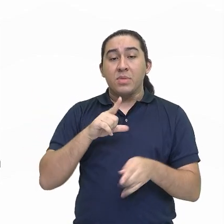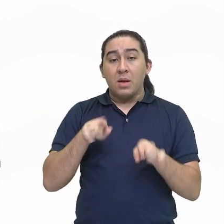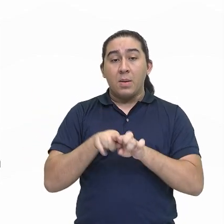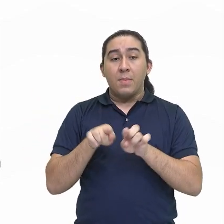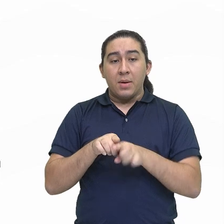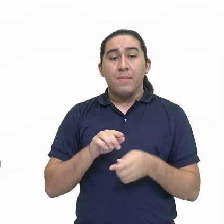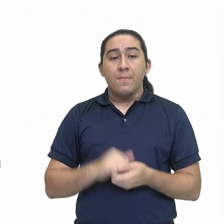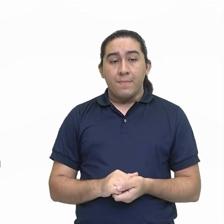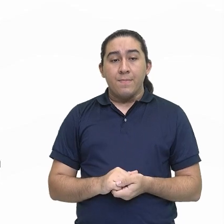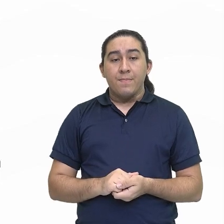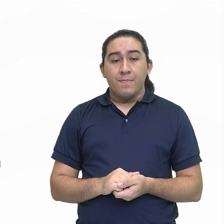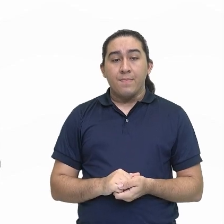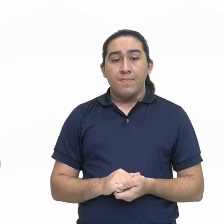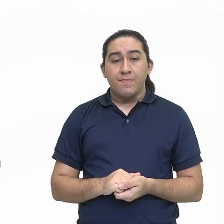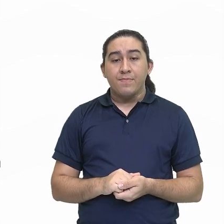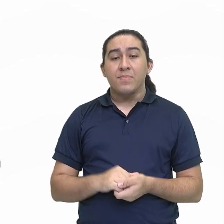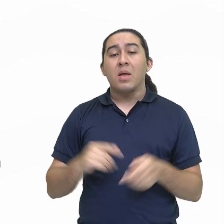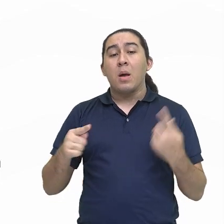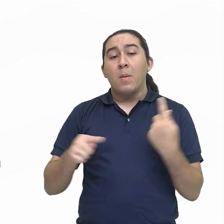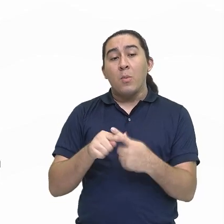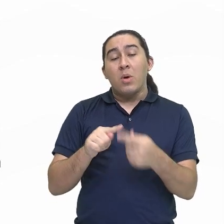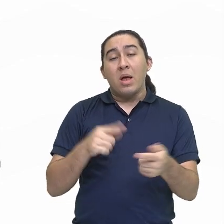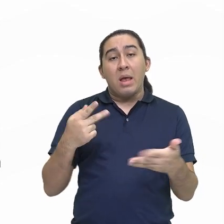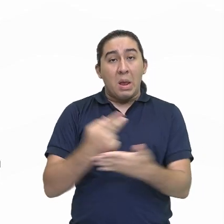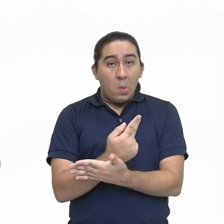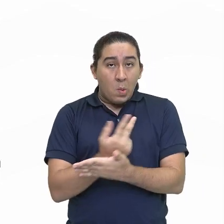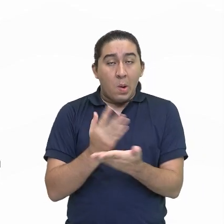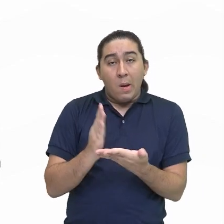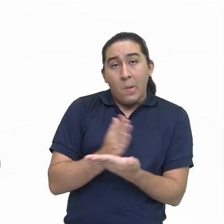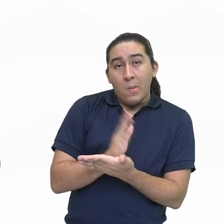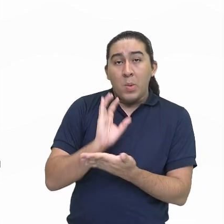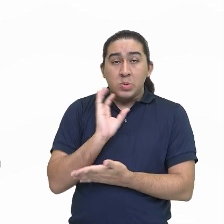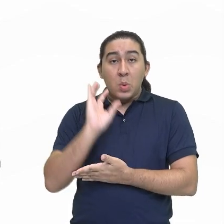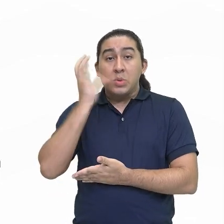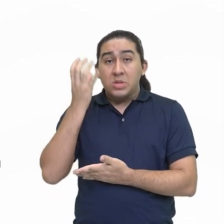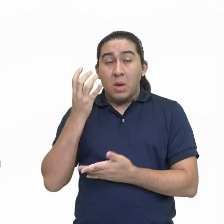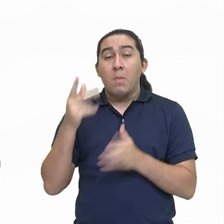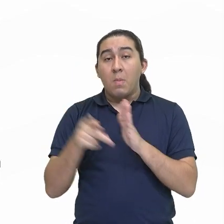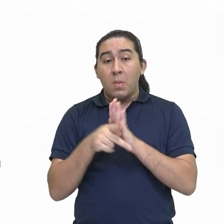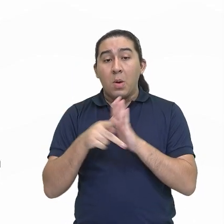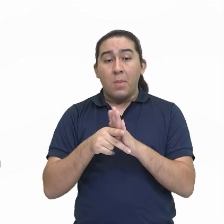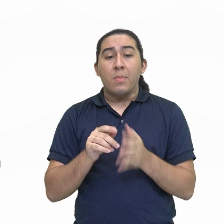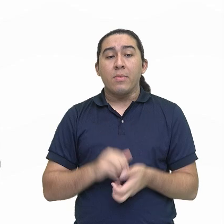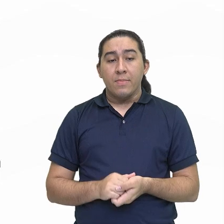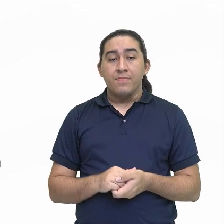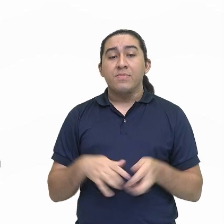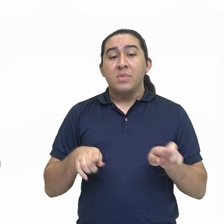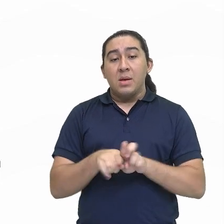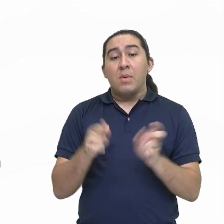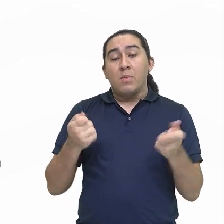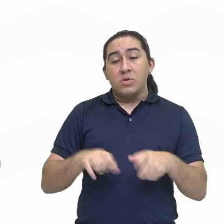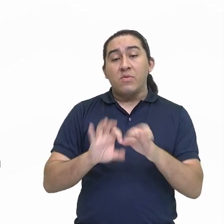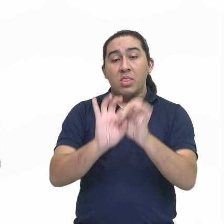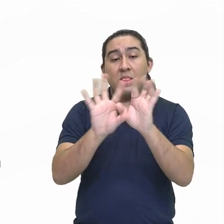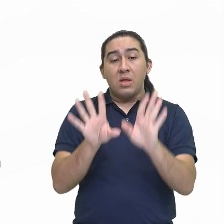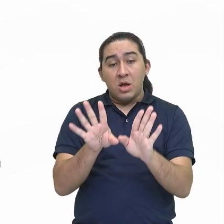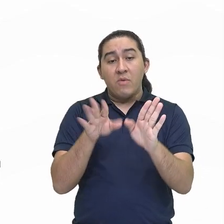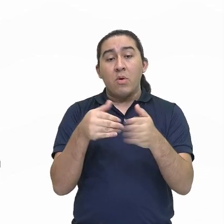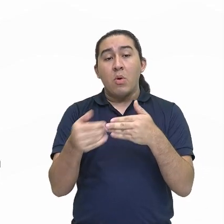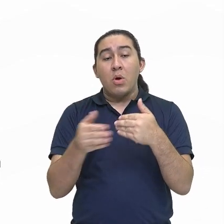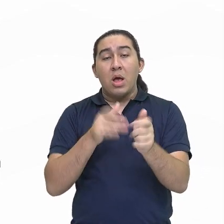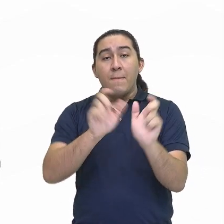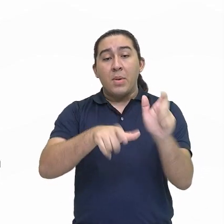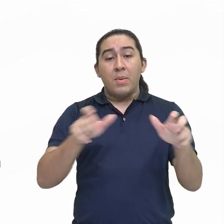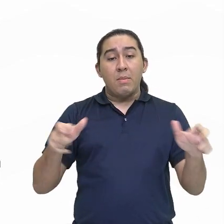por termo agrave cometido da ordem pública. Próximo, garantir o livre exercício de qualquer